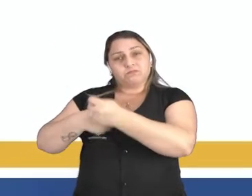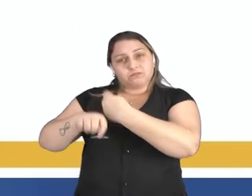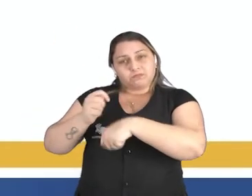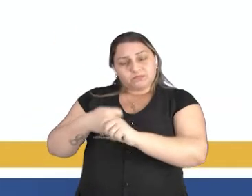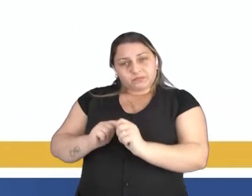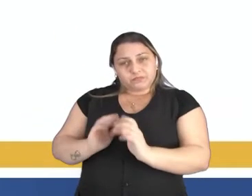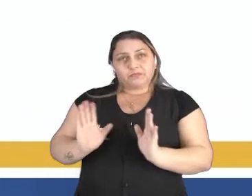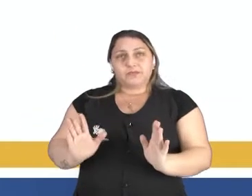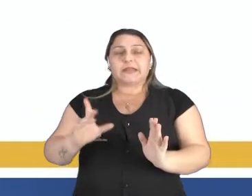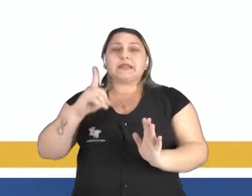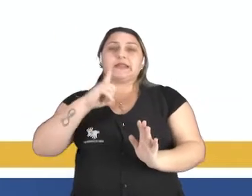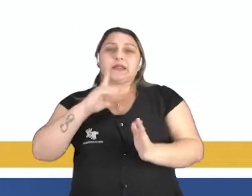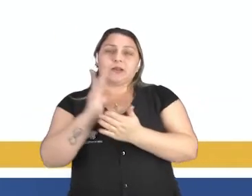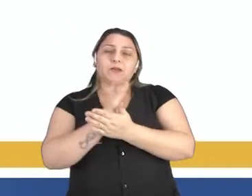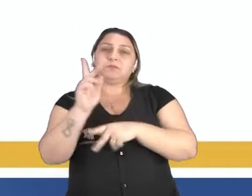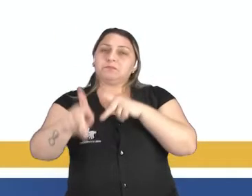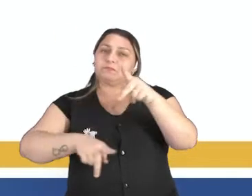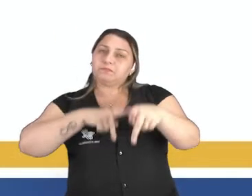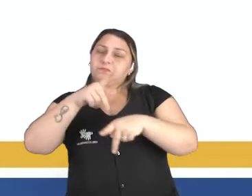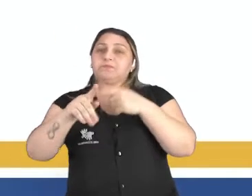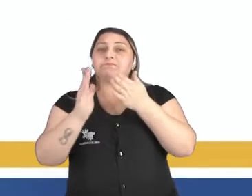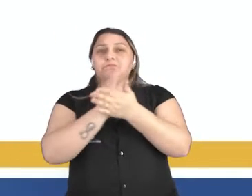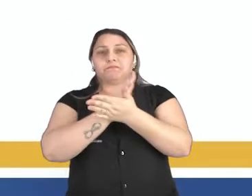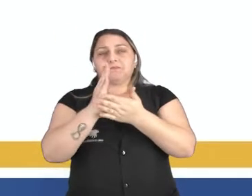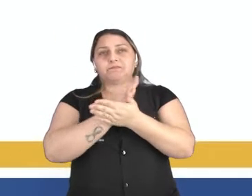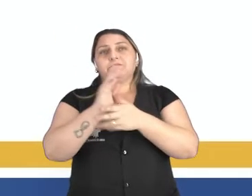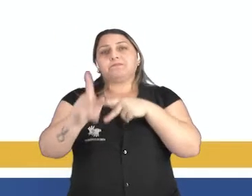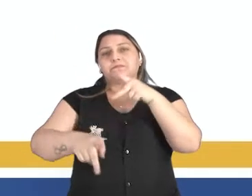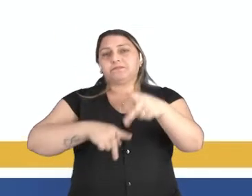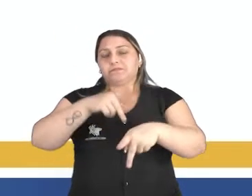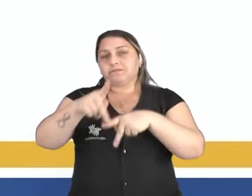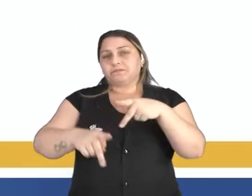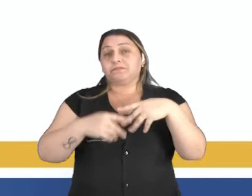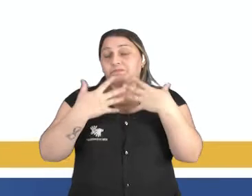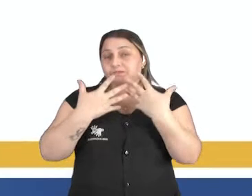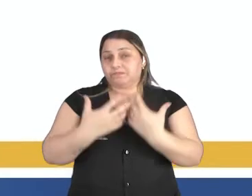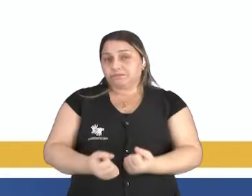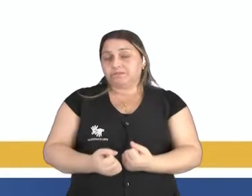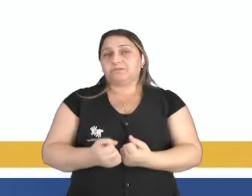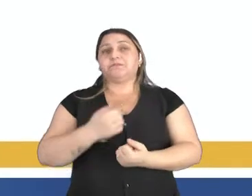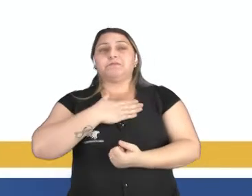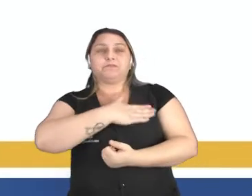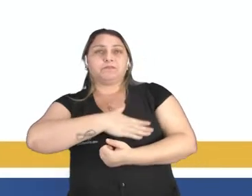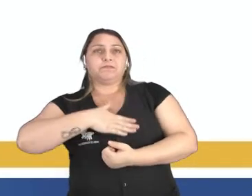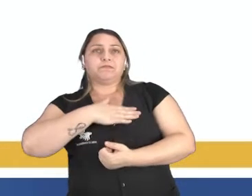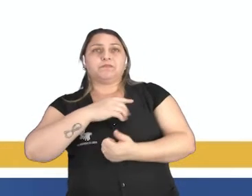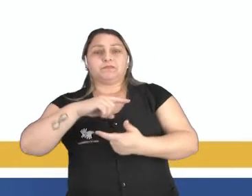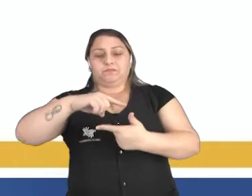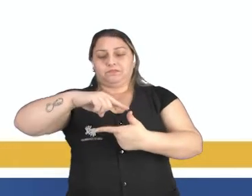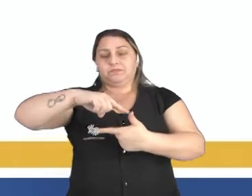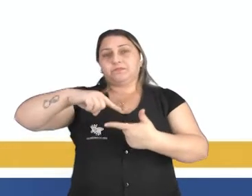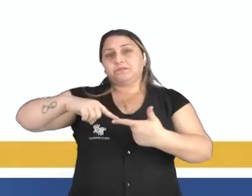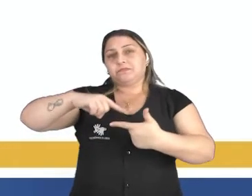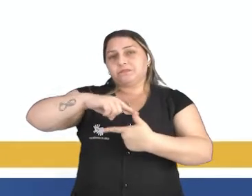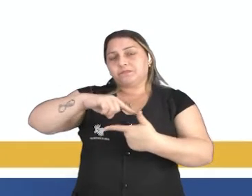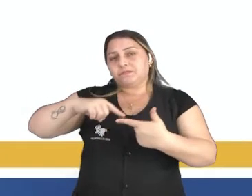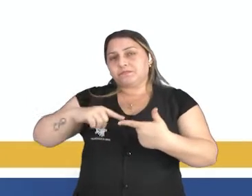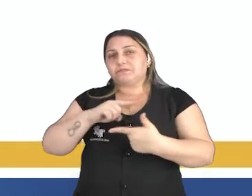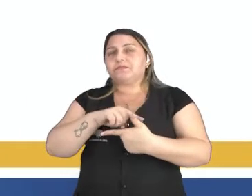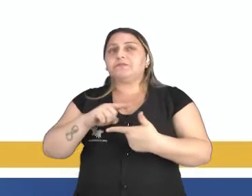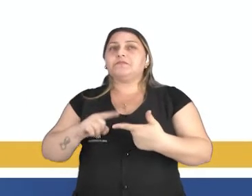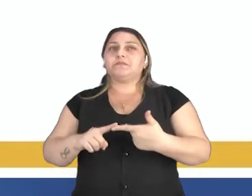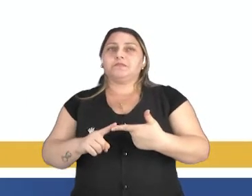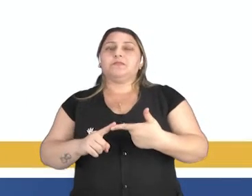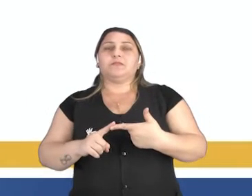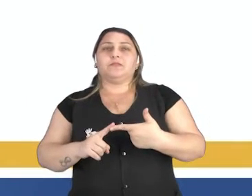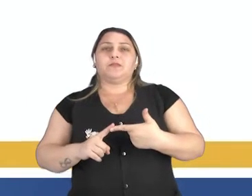questões populares, né? Ele vem trazendo aí algumas questões populares, né? E aí a gente, claro que a gente vai ter dois lados, né? Que vão